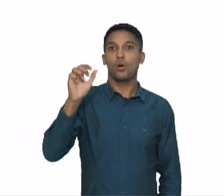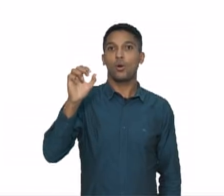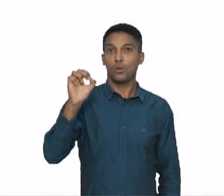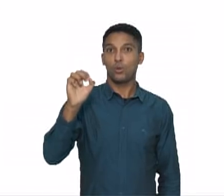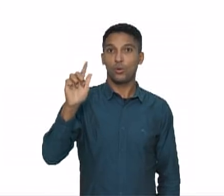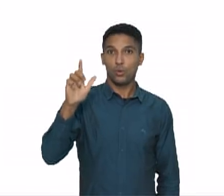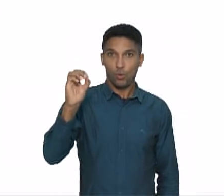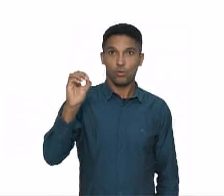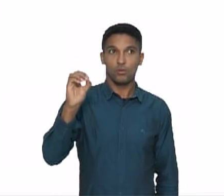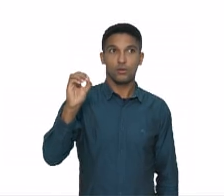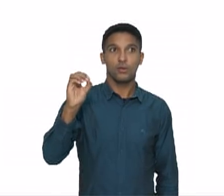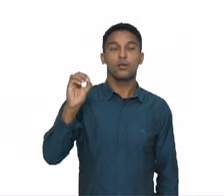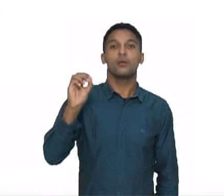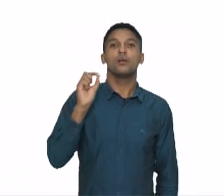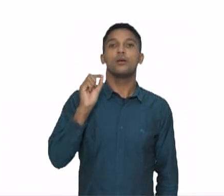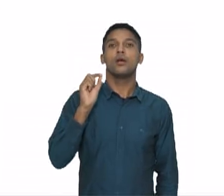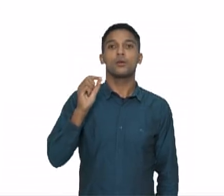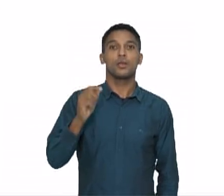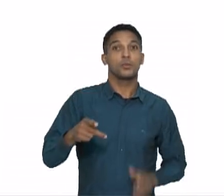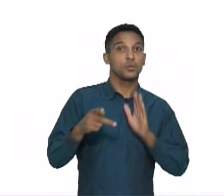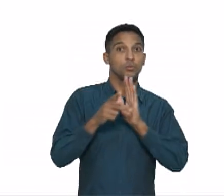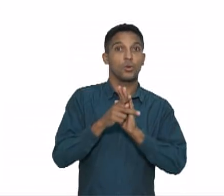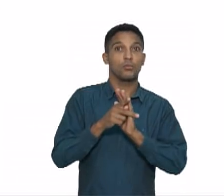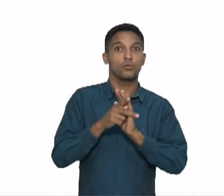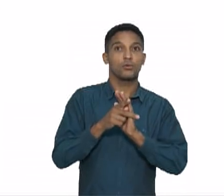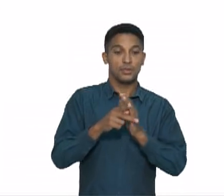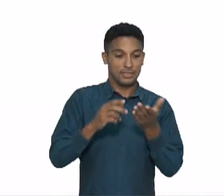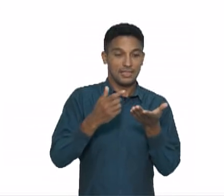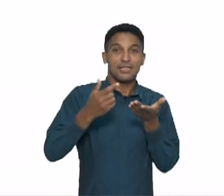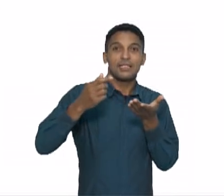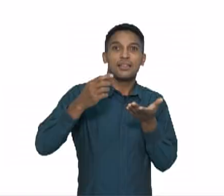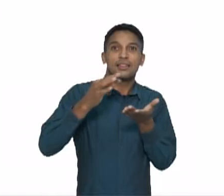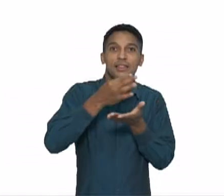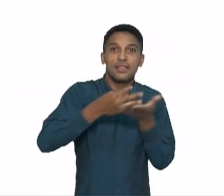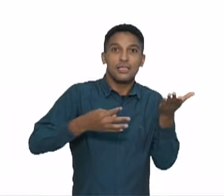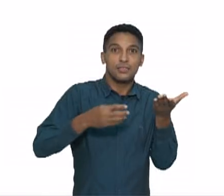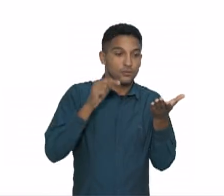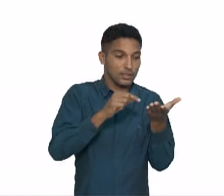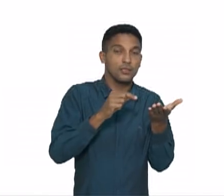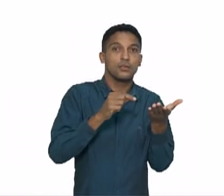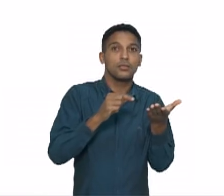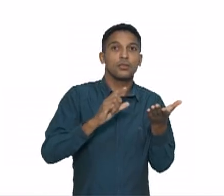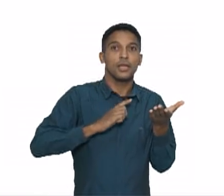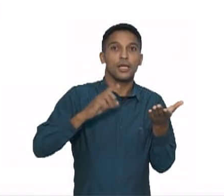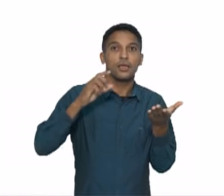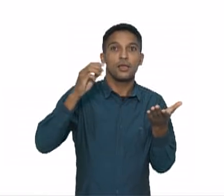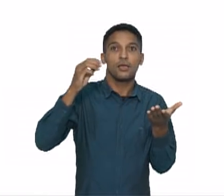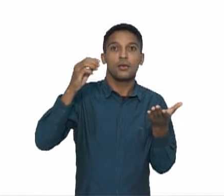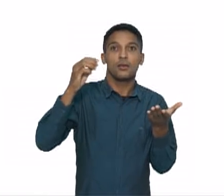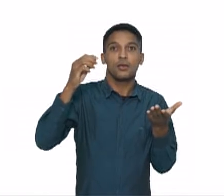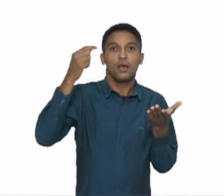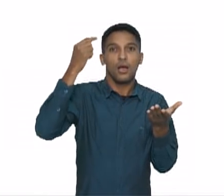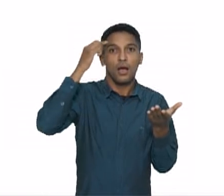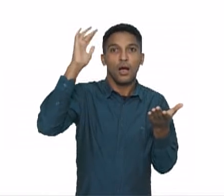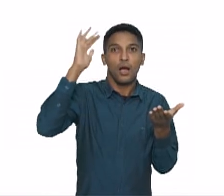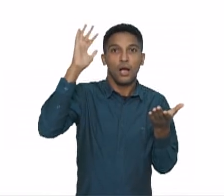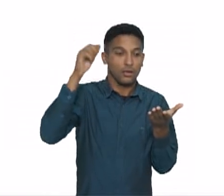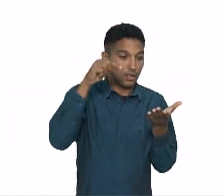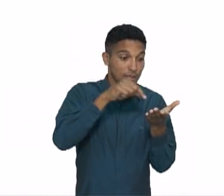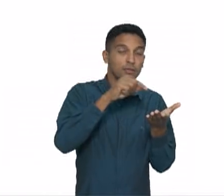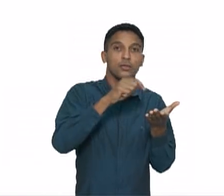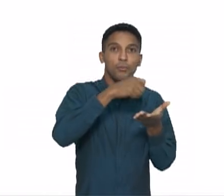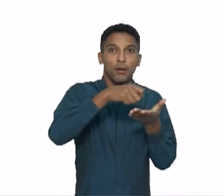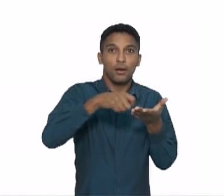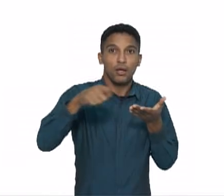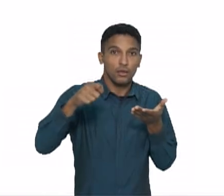trata de reproduzir os mecanismos do pensamento no texto. Caracteriza-se por transcorrer na mente da personagem, como se eu